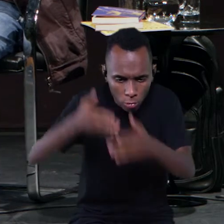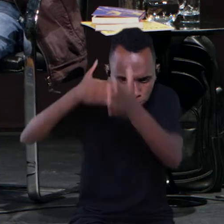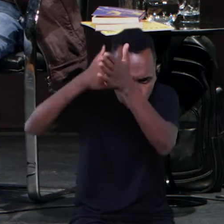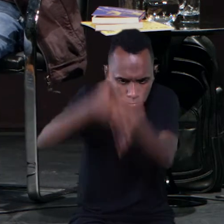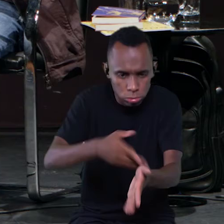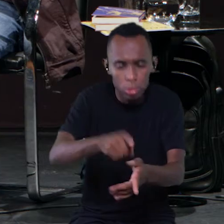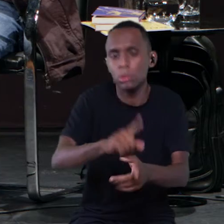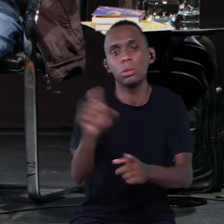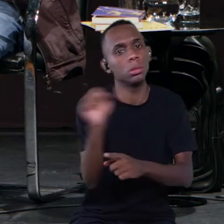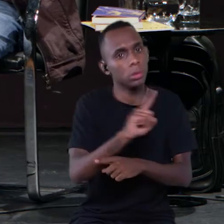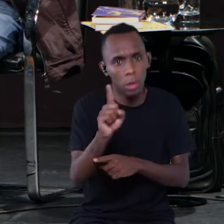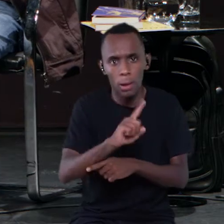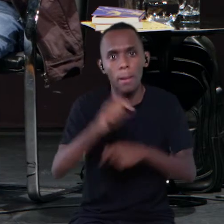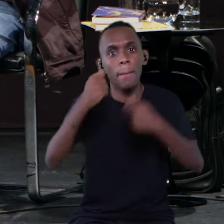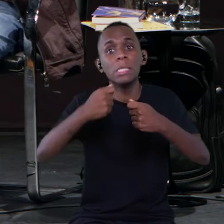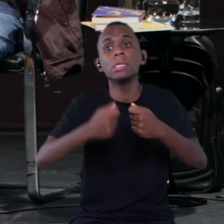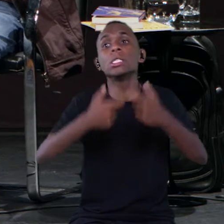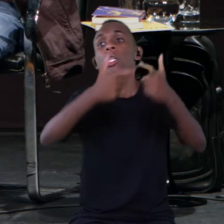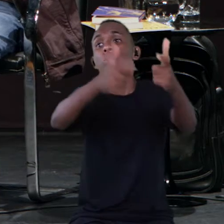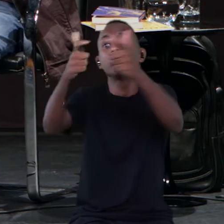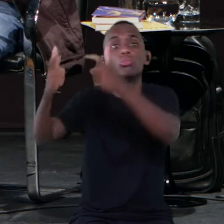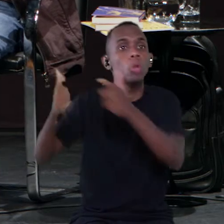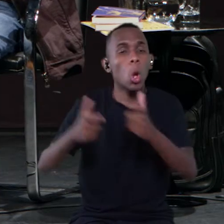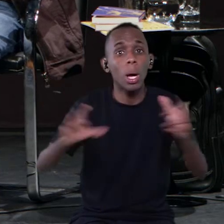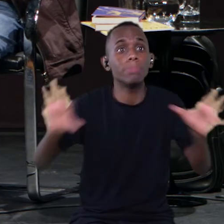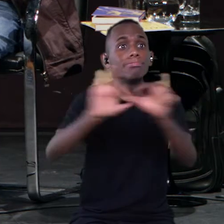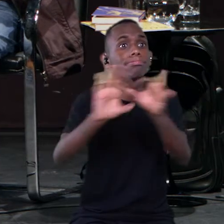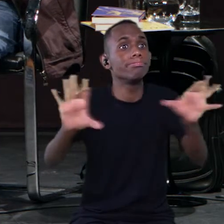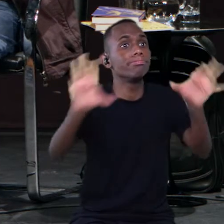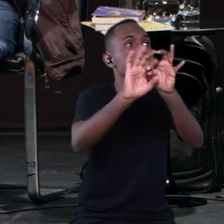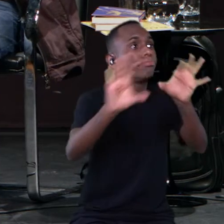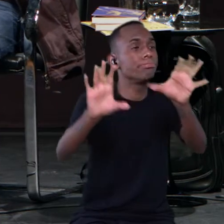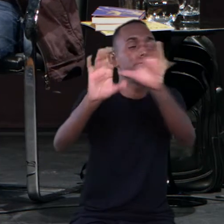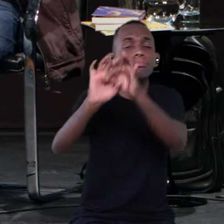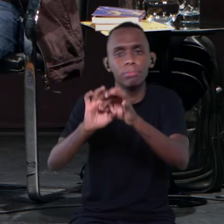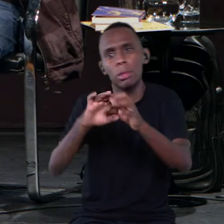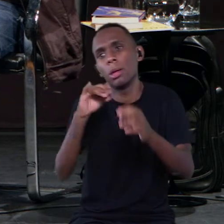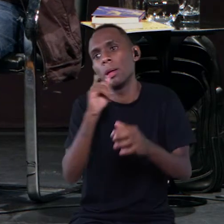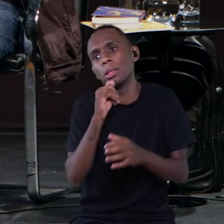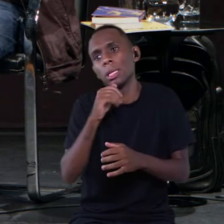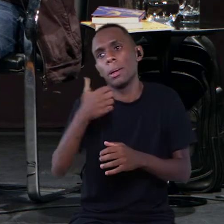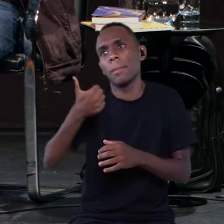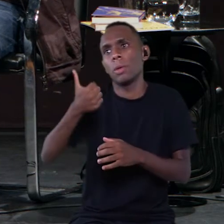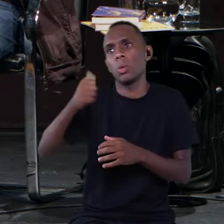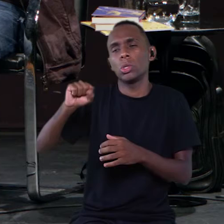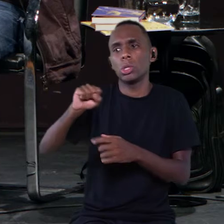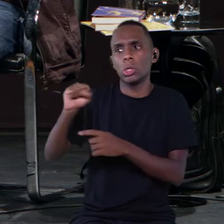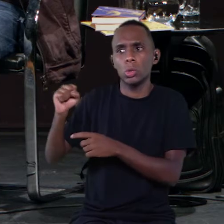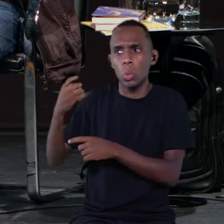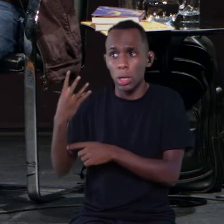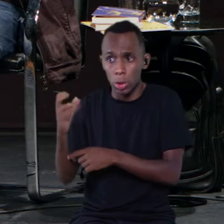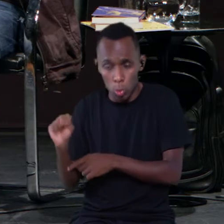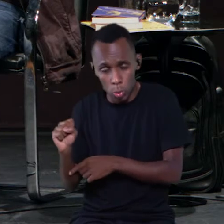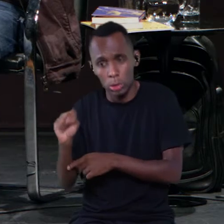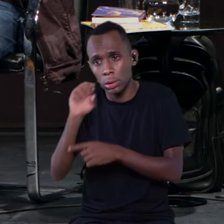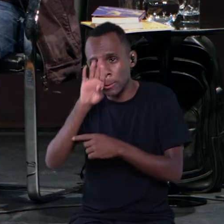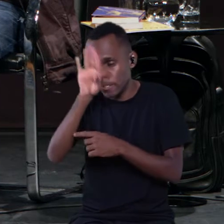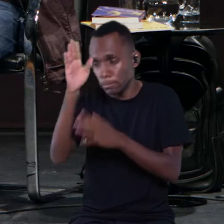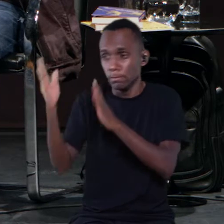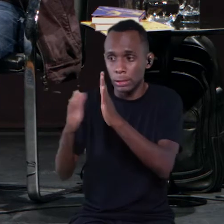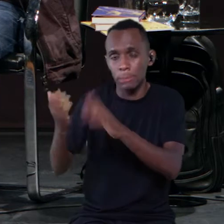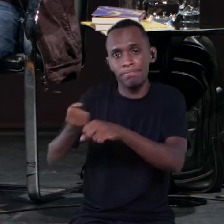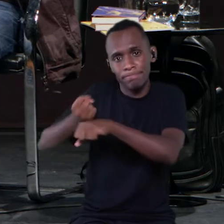pensar em termos de vínculo entre os acontecimentos, né? O que está acontecendo no Brasil de 1848, né, em pleno período